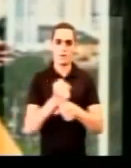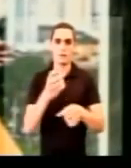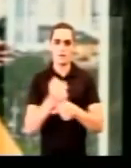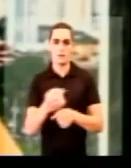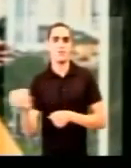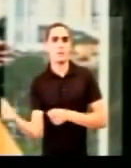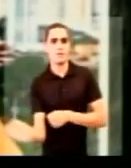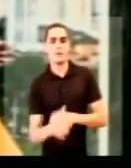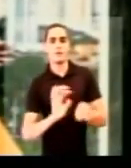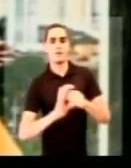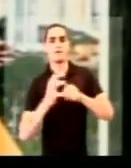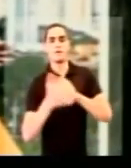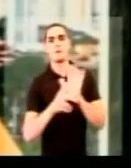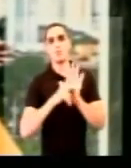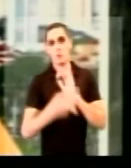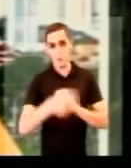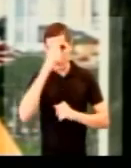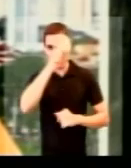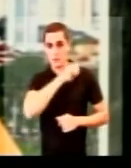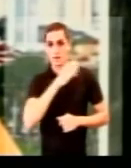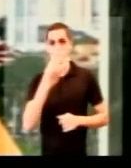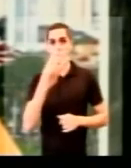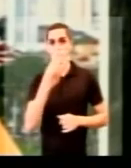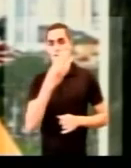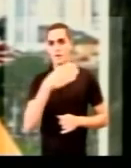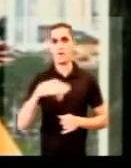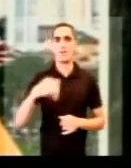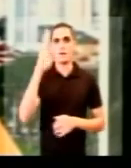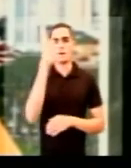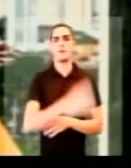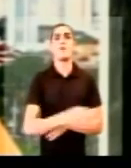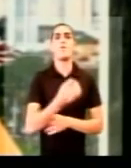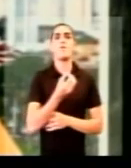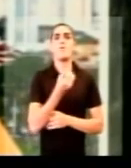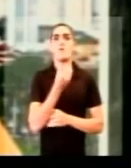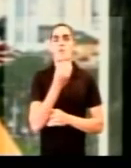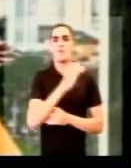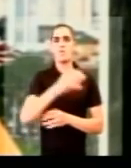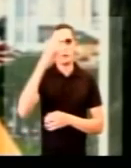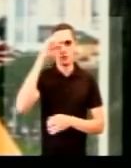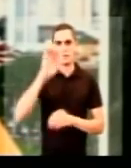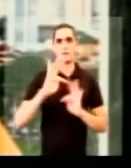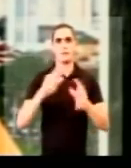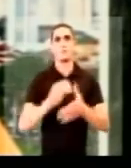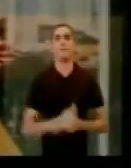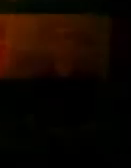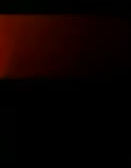da Covid em Rio Preto, às 3h30 da tarde. Um ótimo dia.